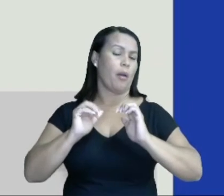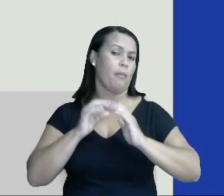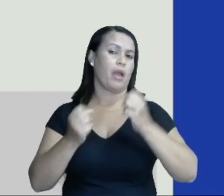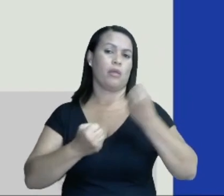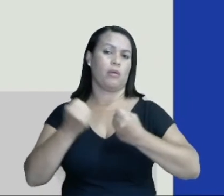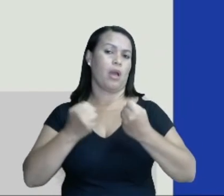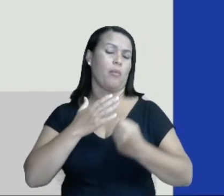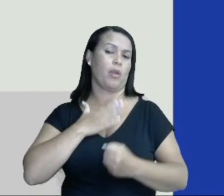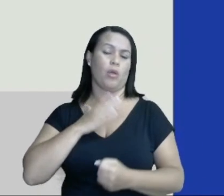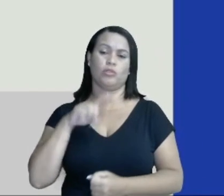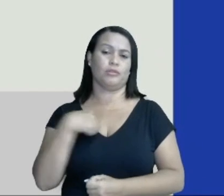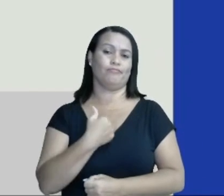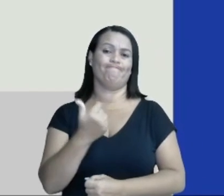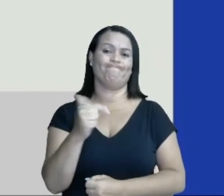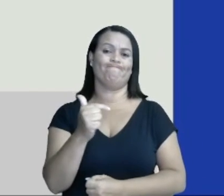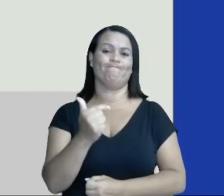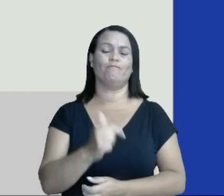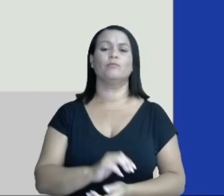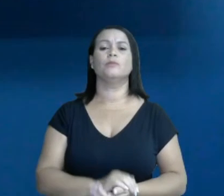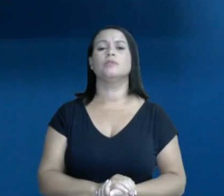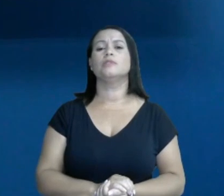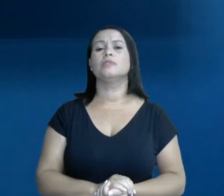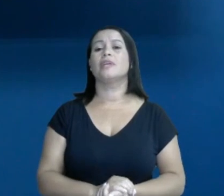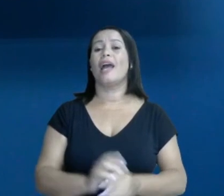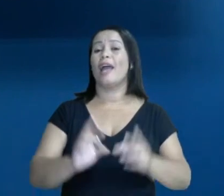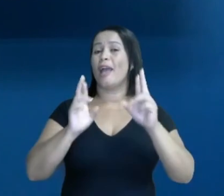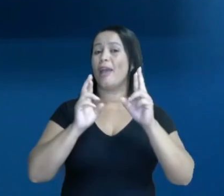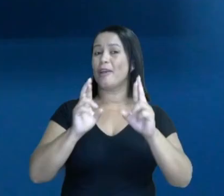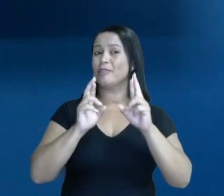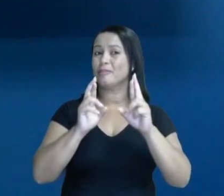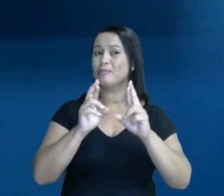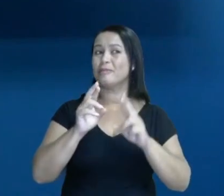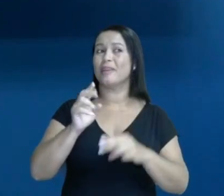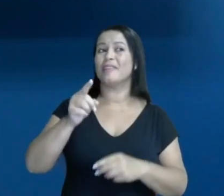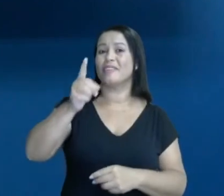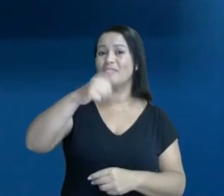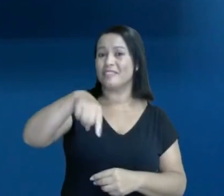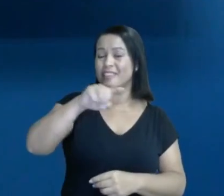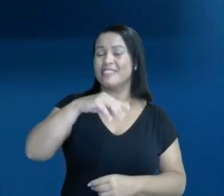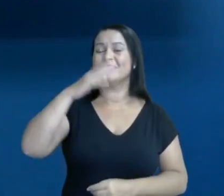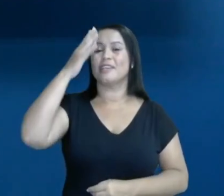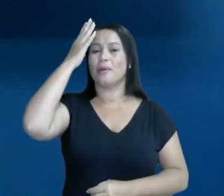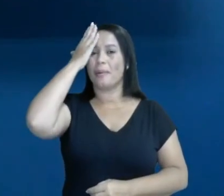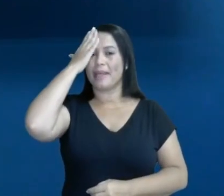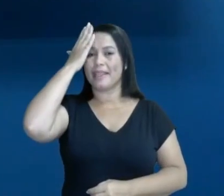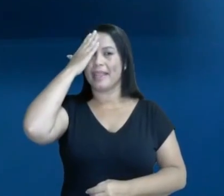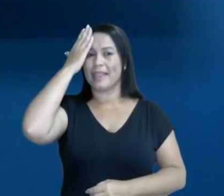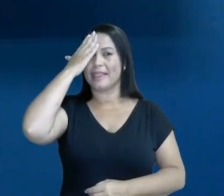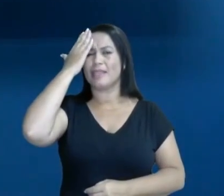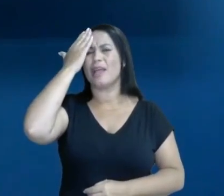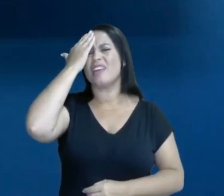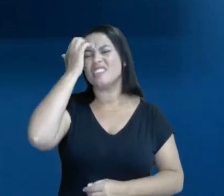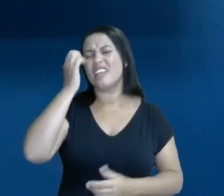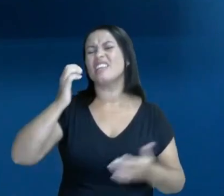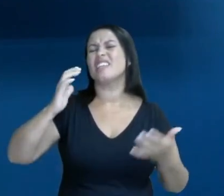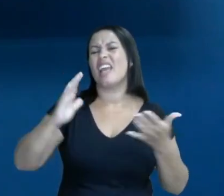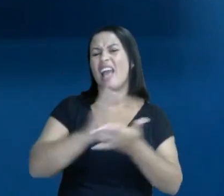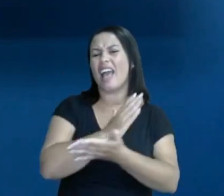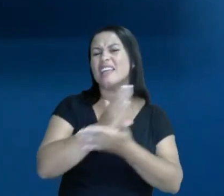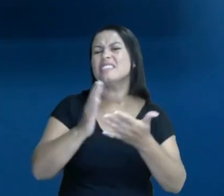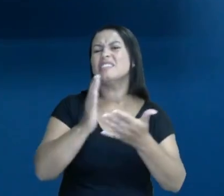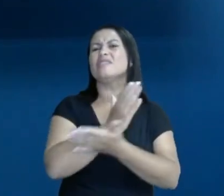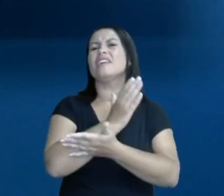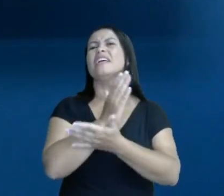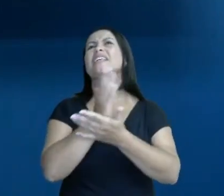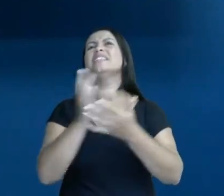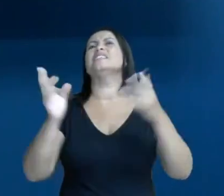gente não tem, certo? Eu espero que vocês tenham entendido, né? Eu sei que às vezes o assunto não